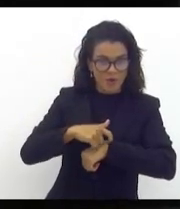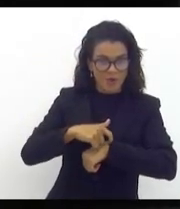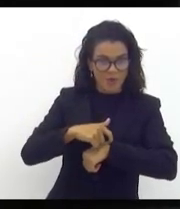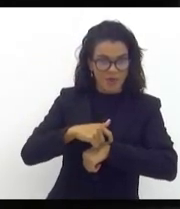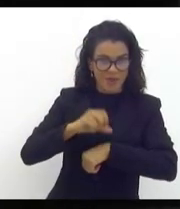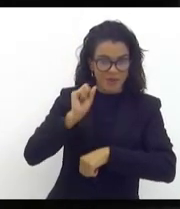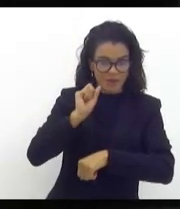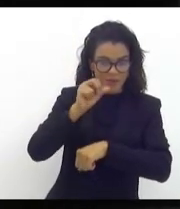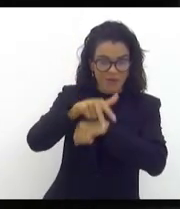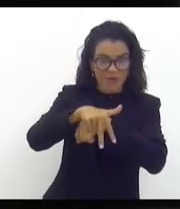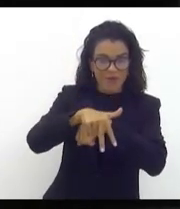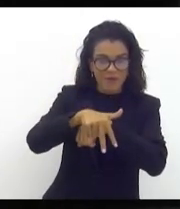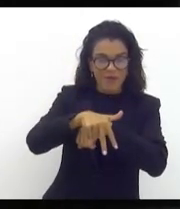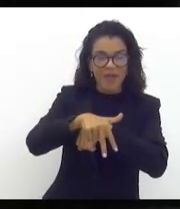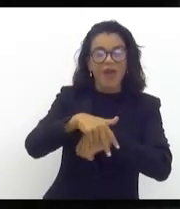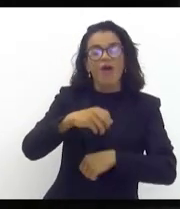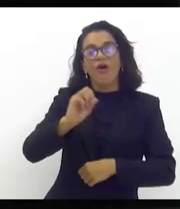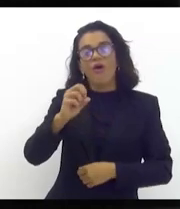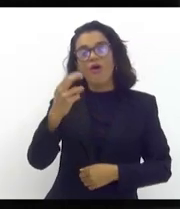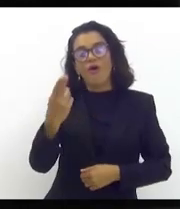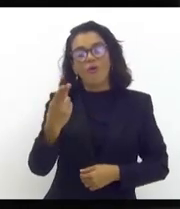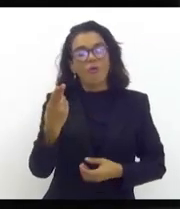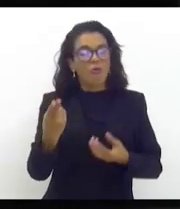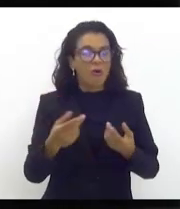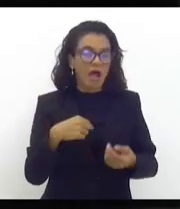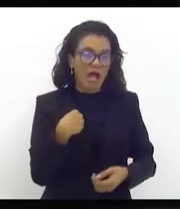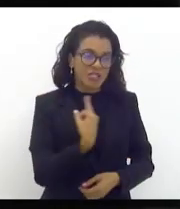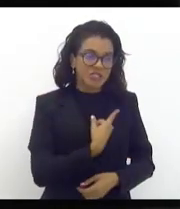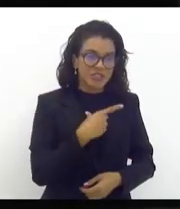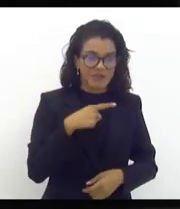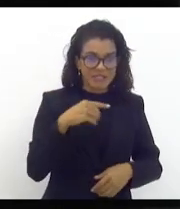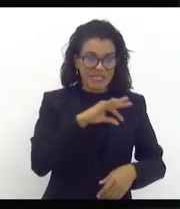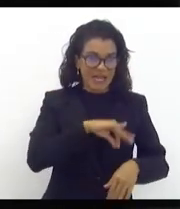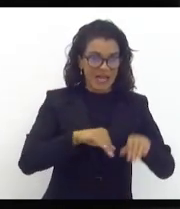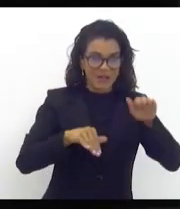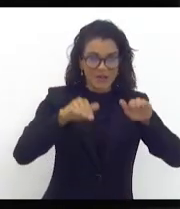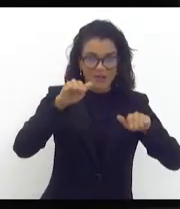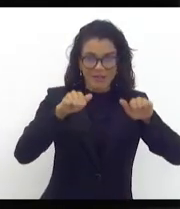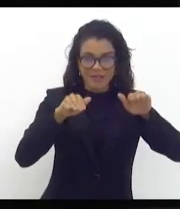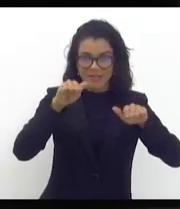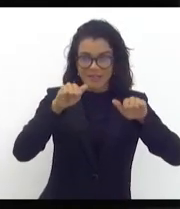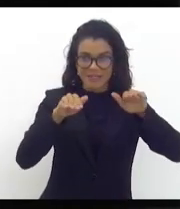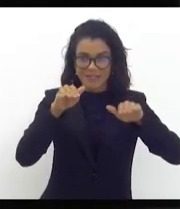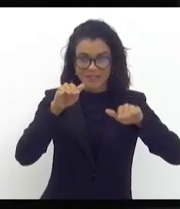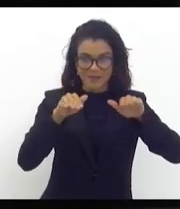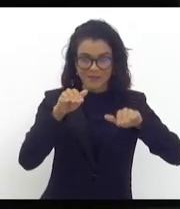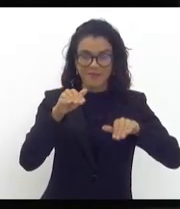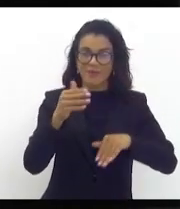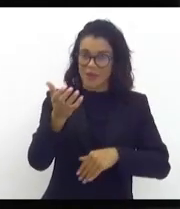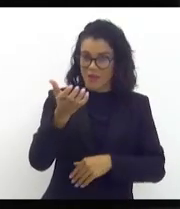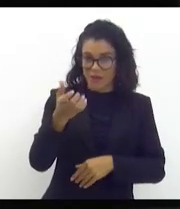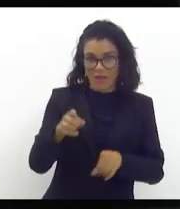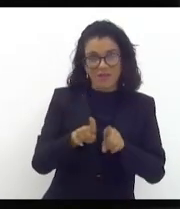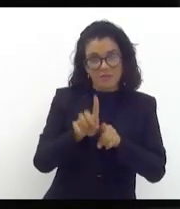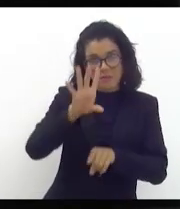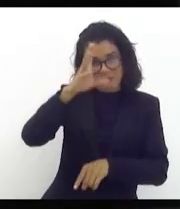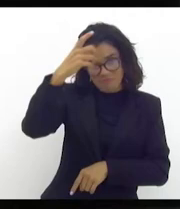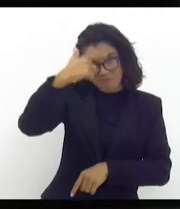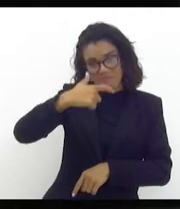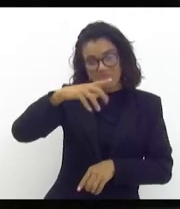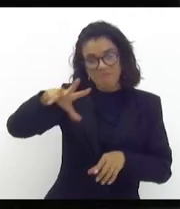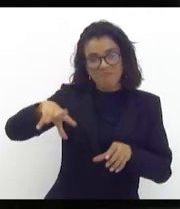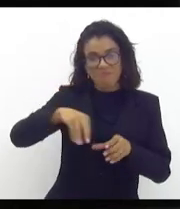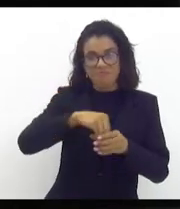vacância? E como vai ser? Nós vamos ter equiparação de salários? E aí eu faço. Eu quero também me colocar aqui,